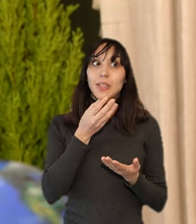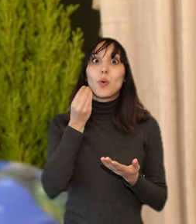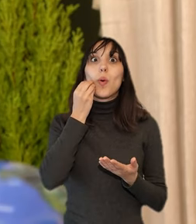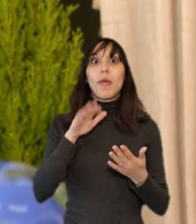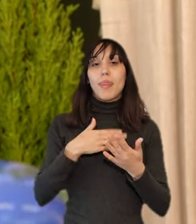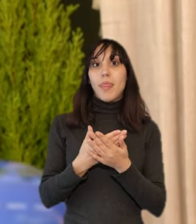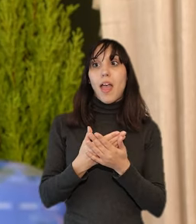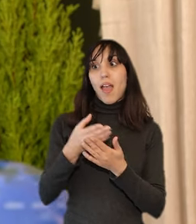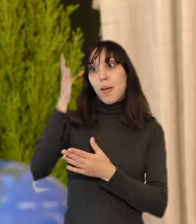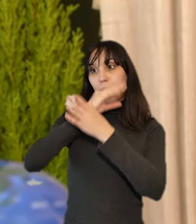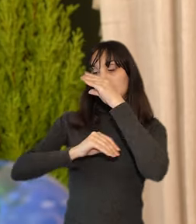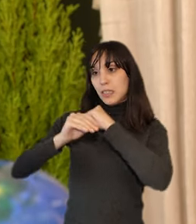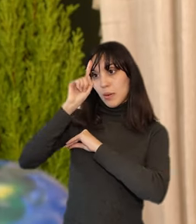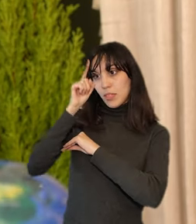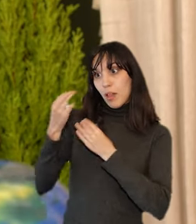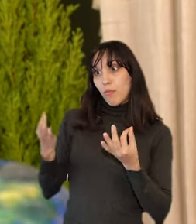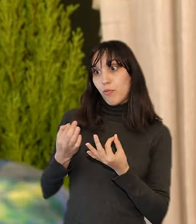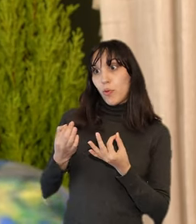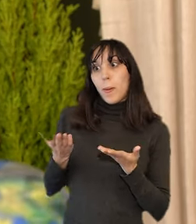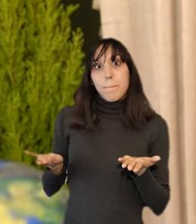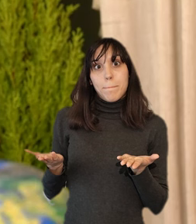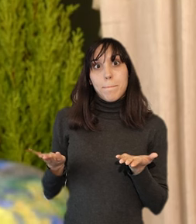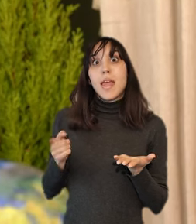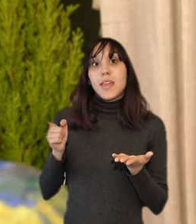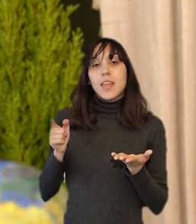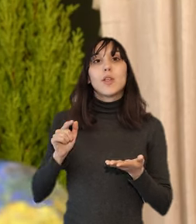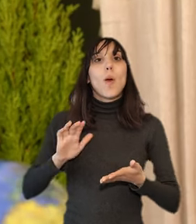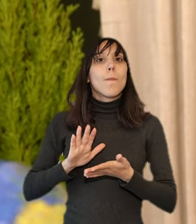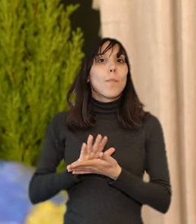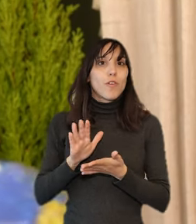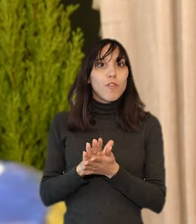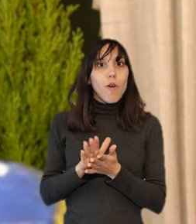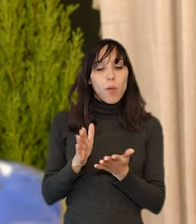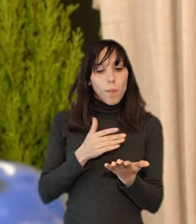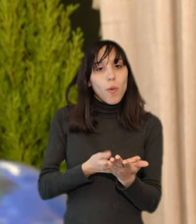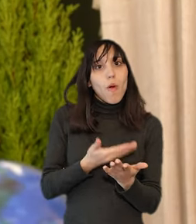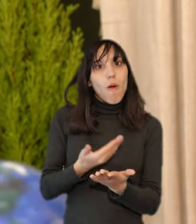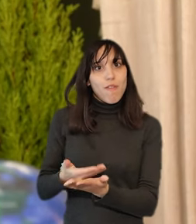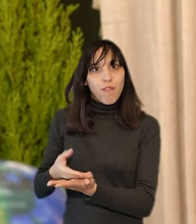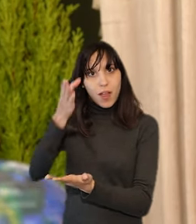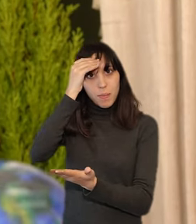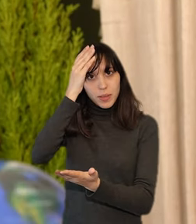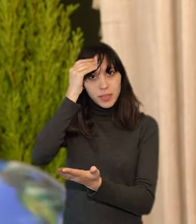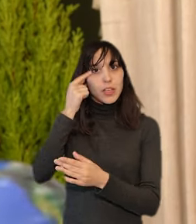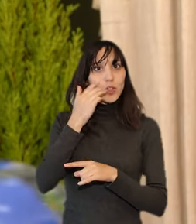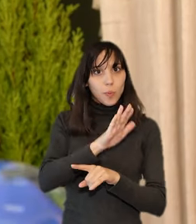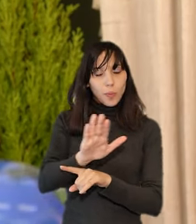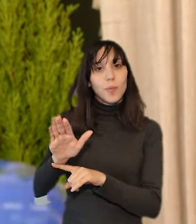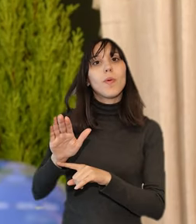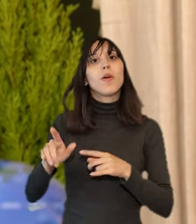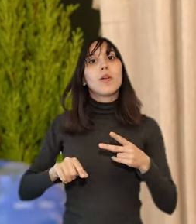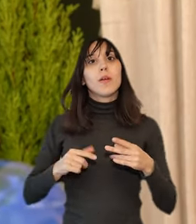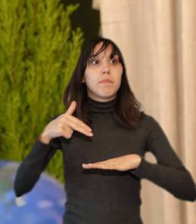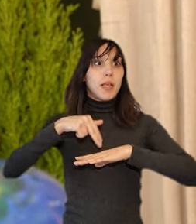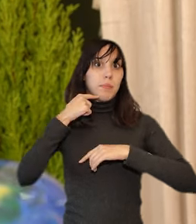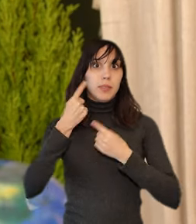validamos essas aprendizagens não é eh os alunos apresentam por portfólios com evidências de aprendizagem apresentam nas nossas